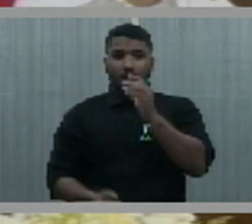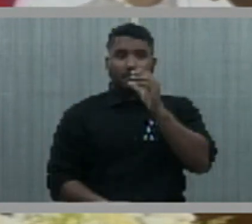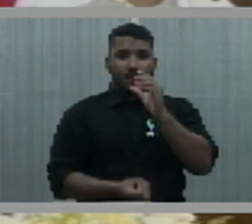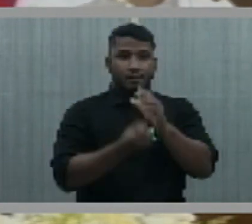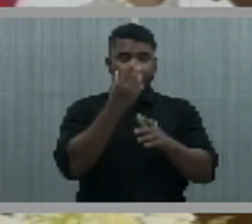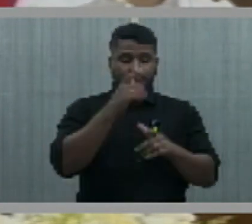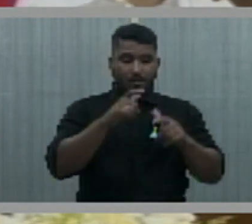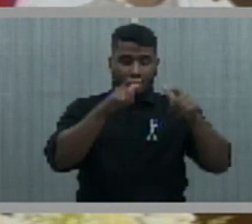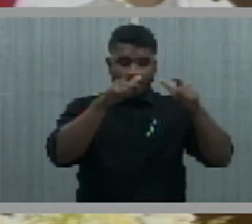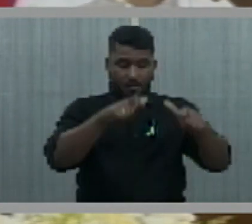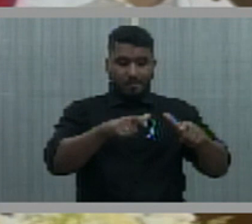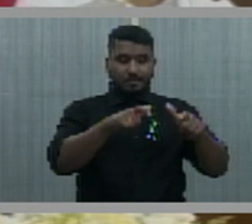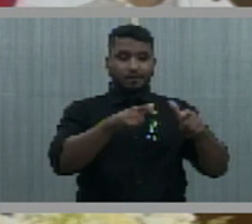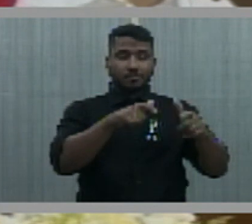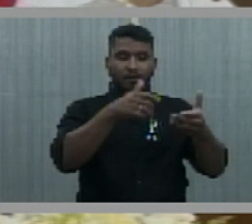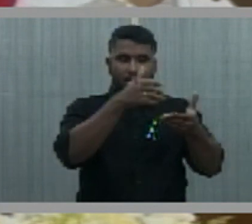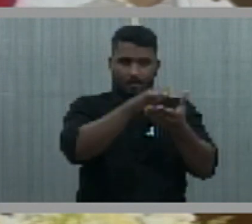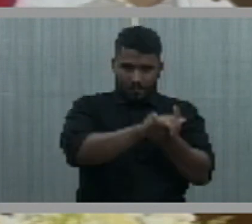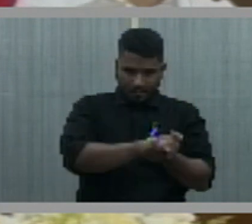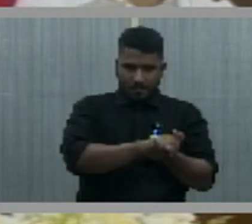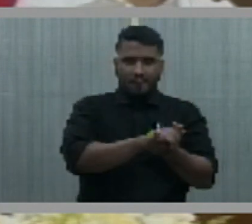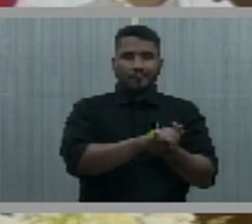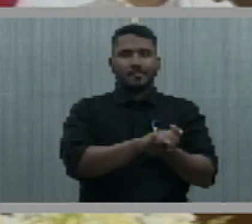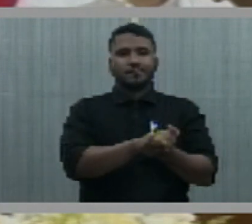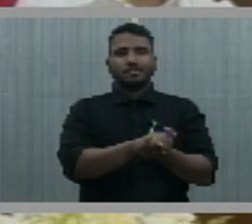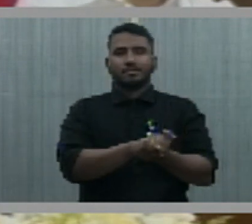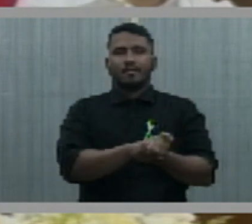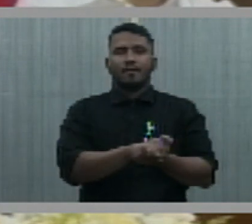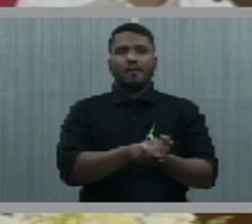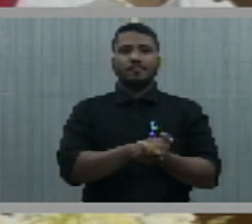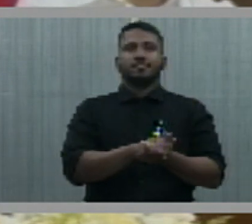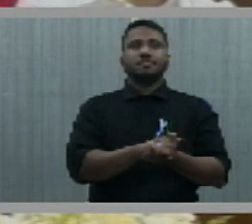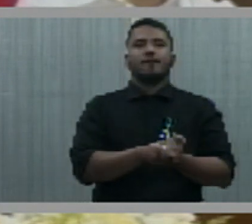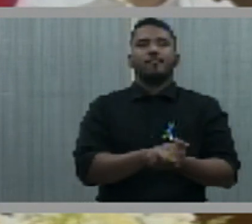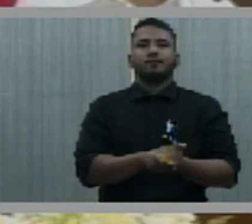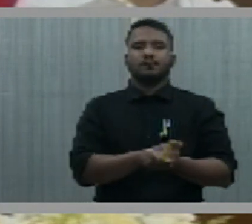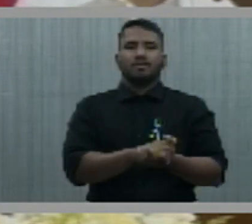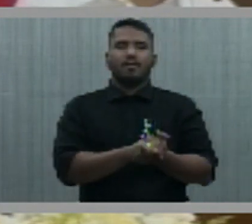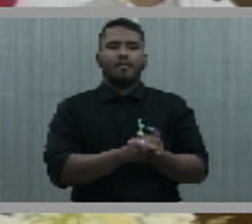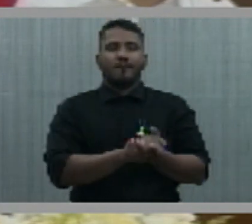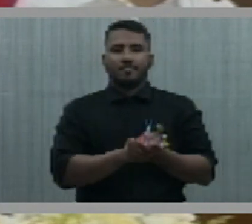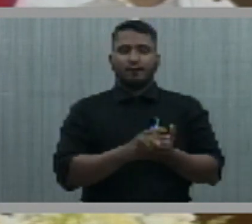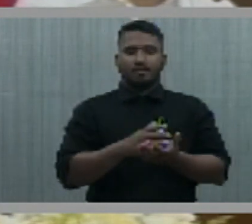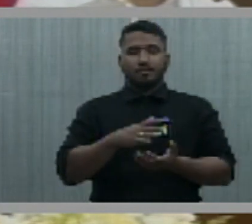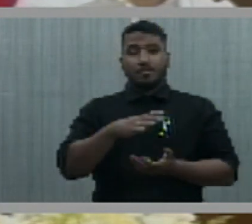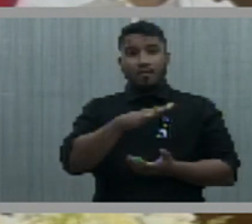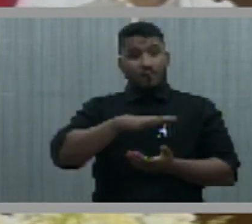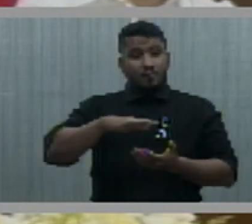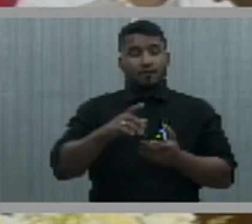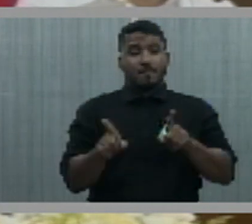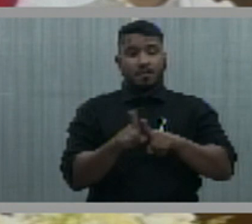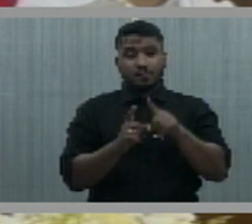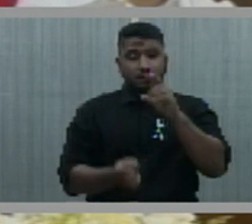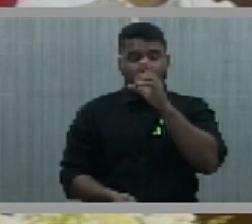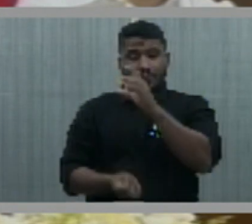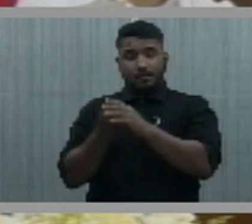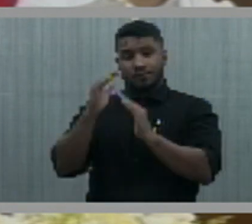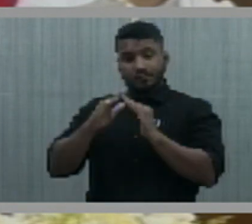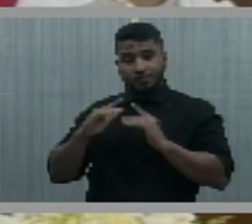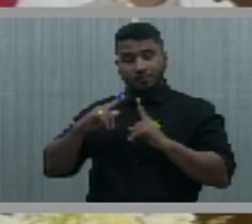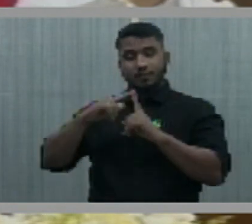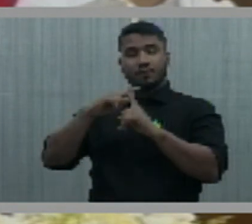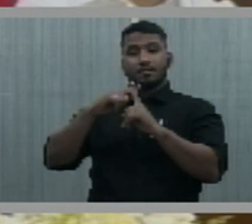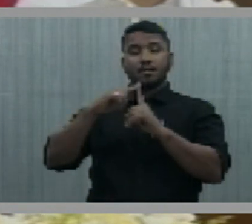Tribunal Eclesiástico Diocesano, que dirime causas matrimoniais. Criou a Escola